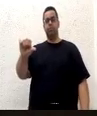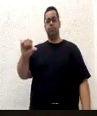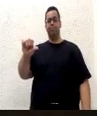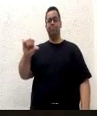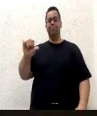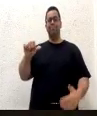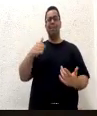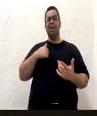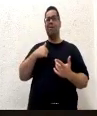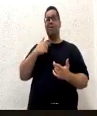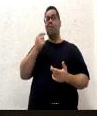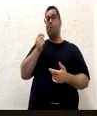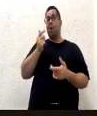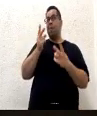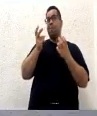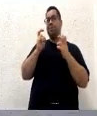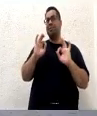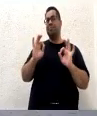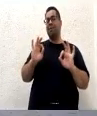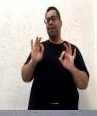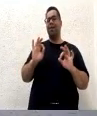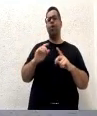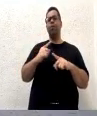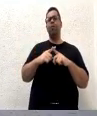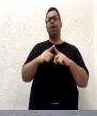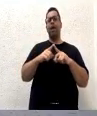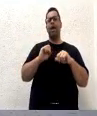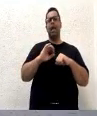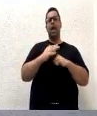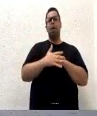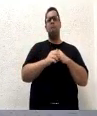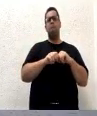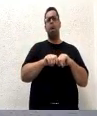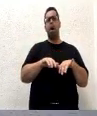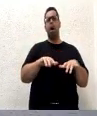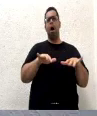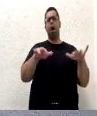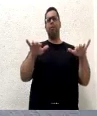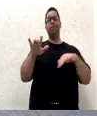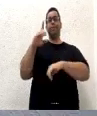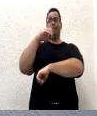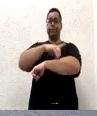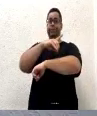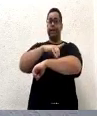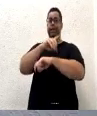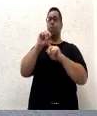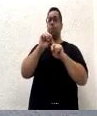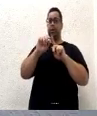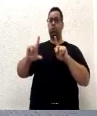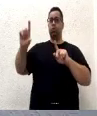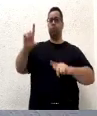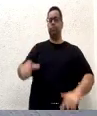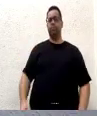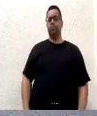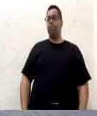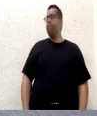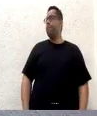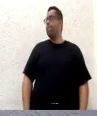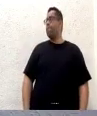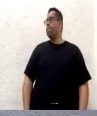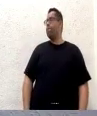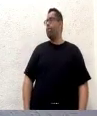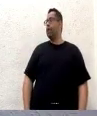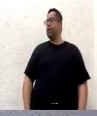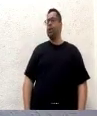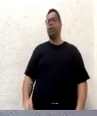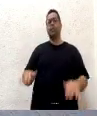preocupado com o Covid. Mas as pessoas estavam onde? Em casa. E aí, quando a gente fala que a dengue está na casa, que a